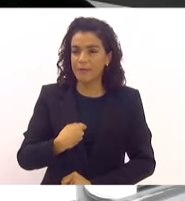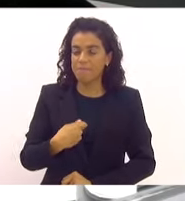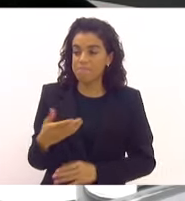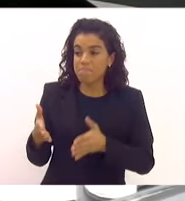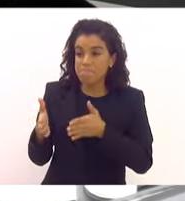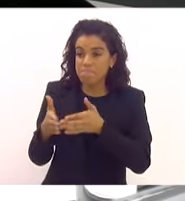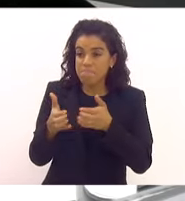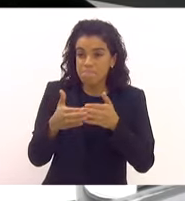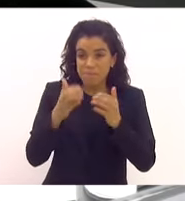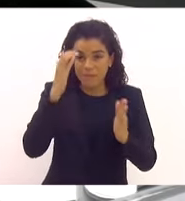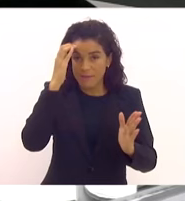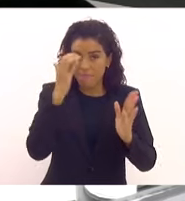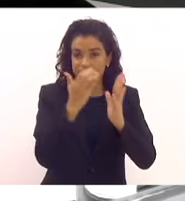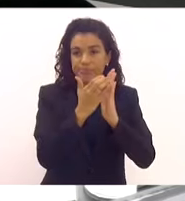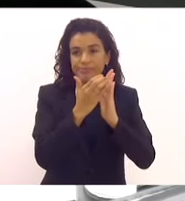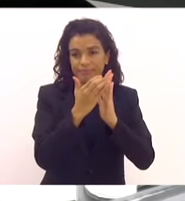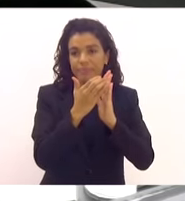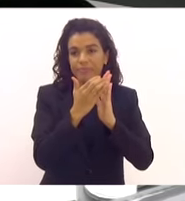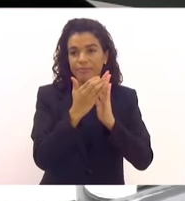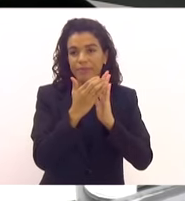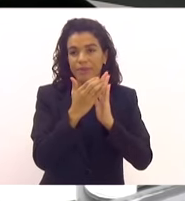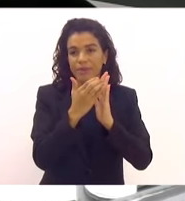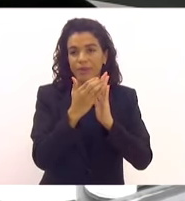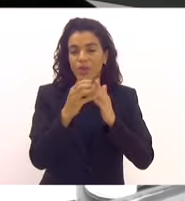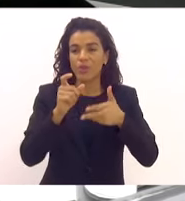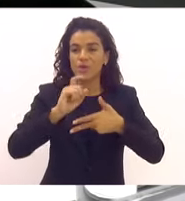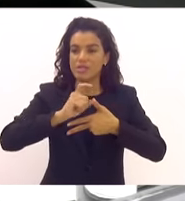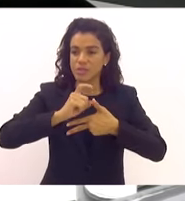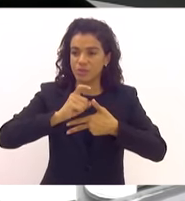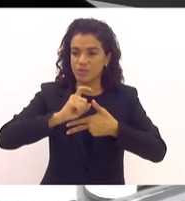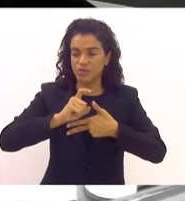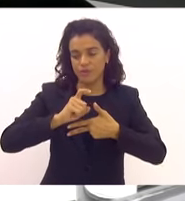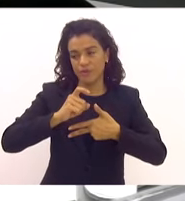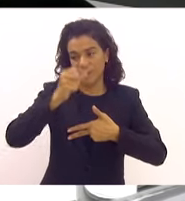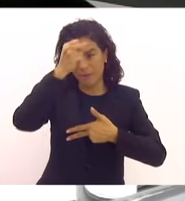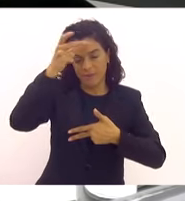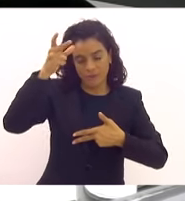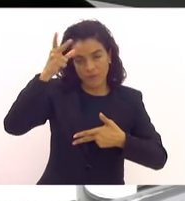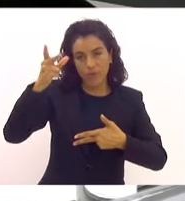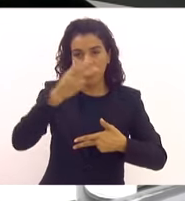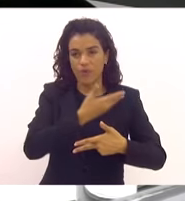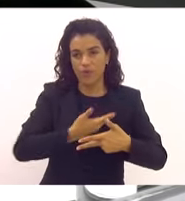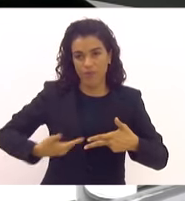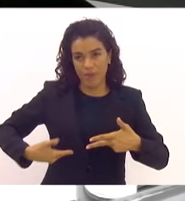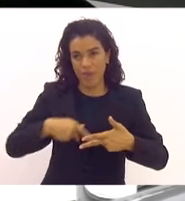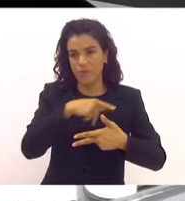pedir o cumprimento por parte do Poder Executivo, não só pelo aspecto